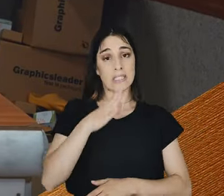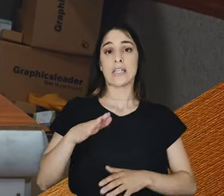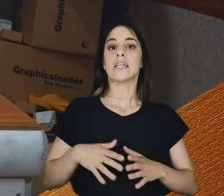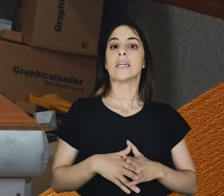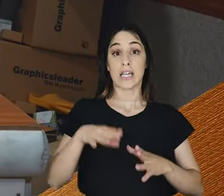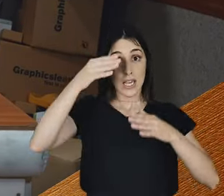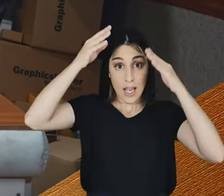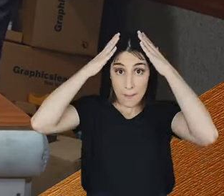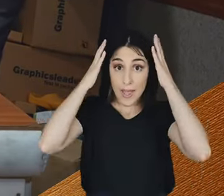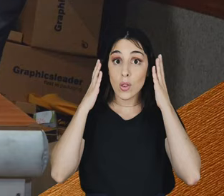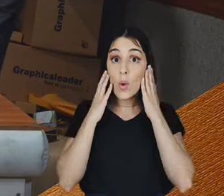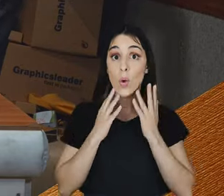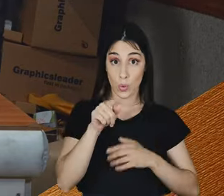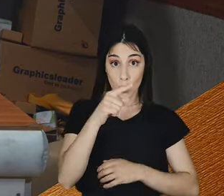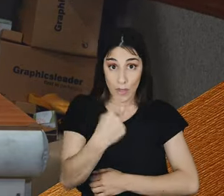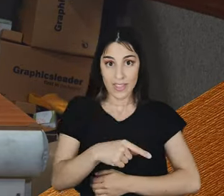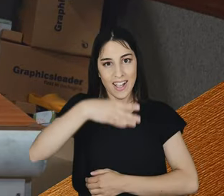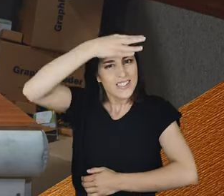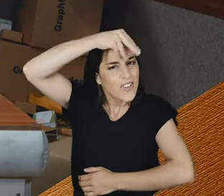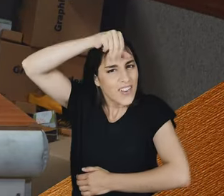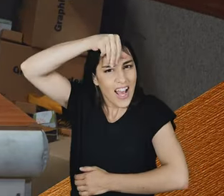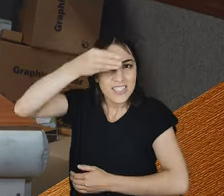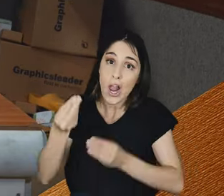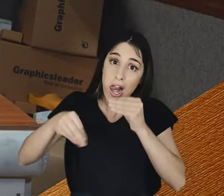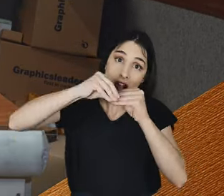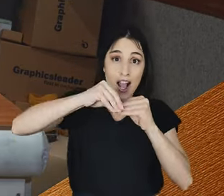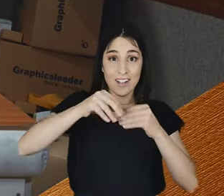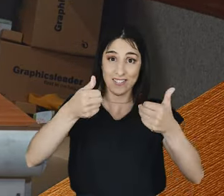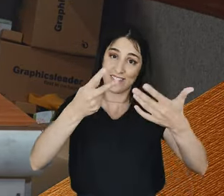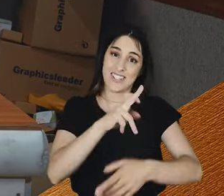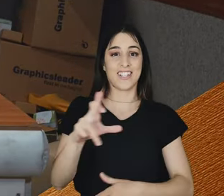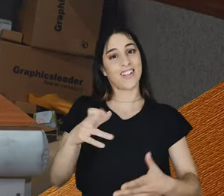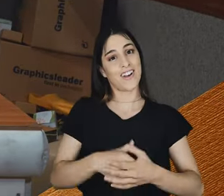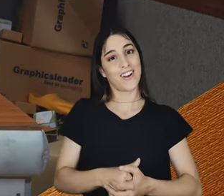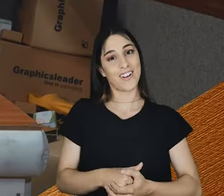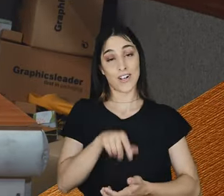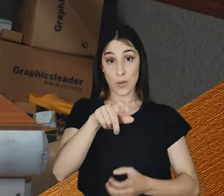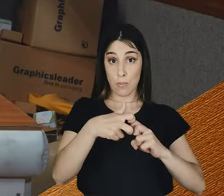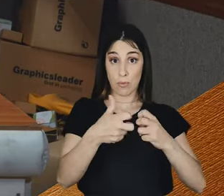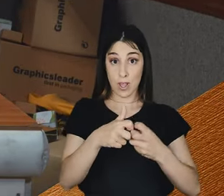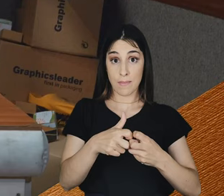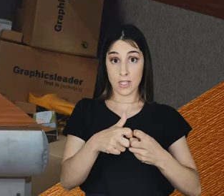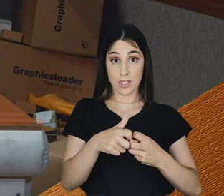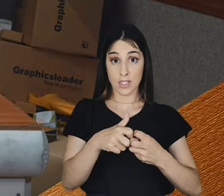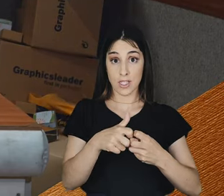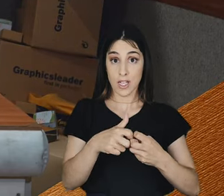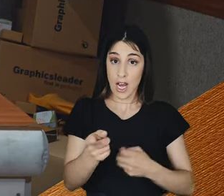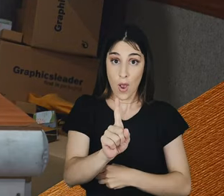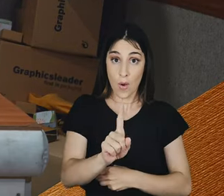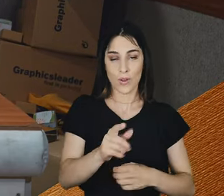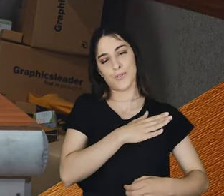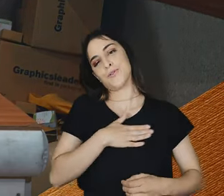Bom cabelo. Obrigado. Com isto fica com uma franja, Vitor. Franja. Tens problemas com casino? Não. Tudo no